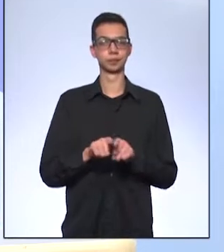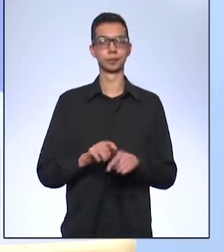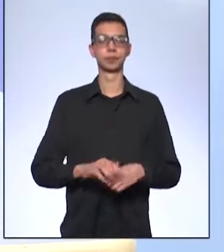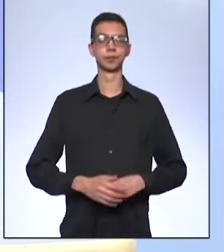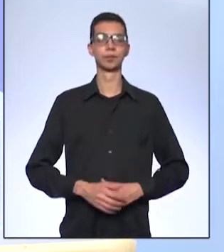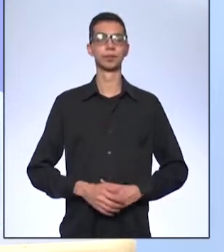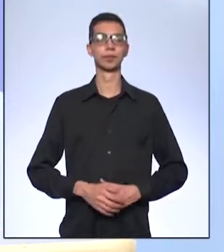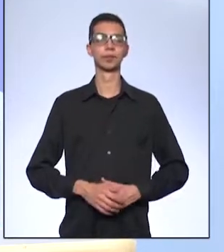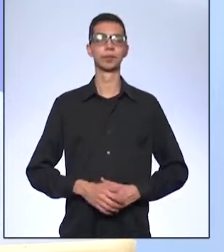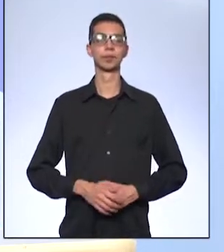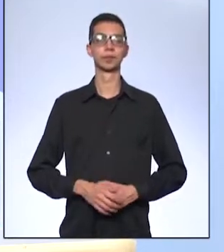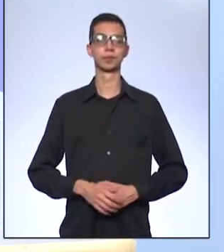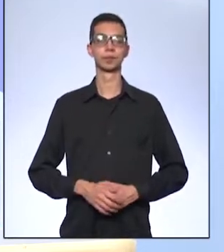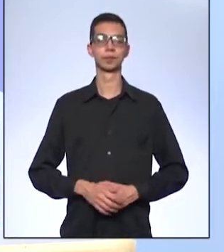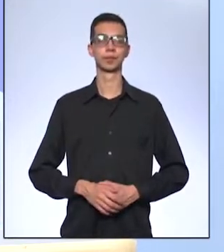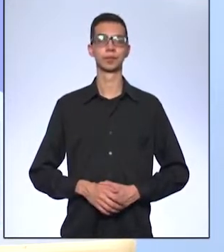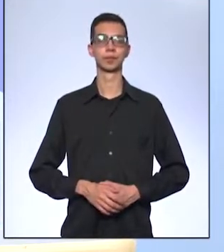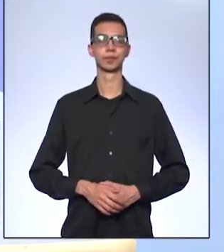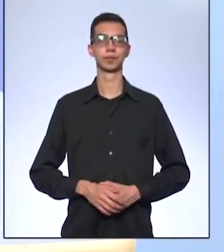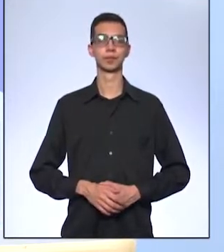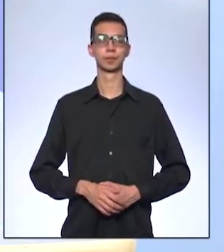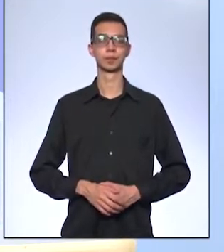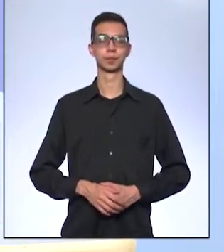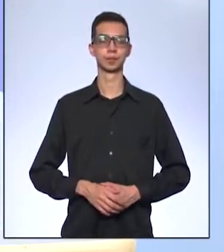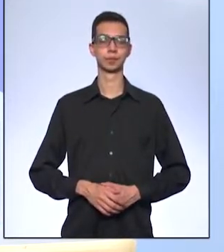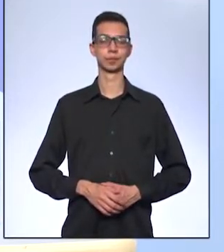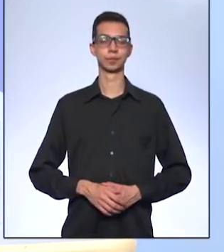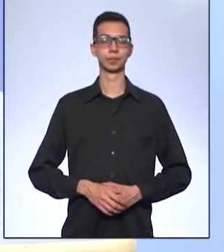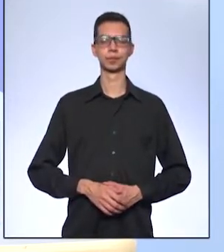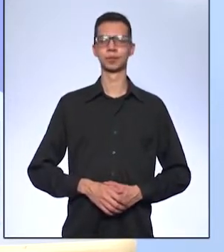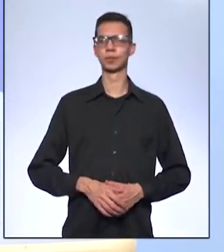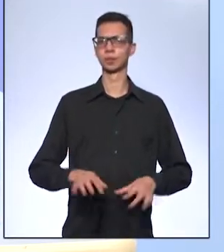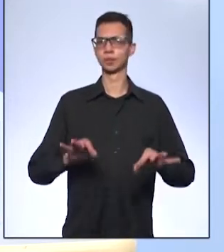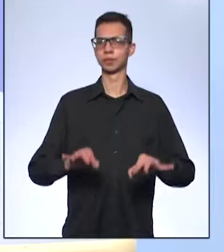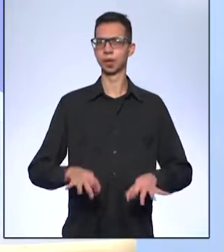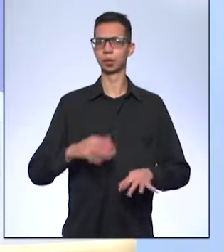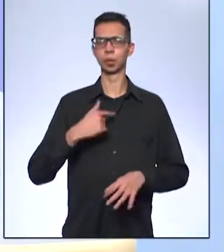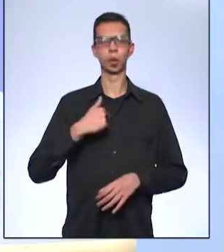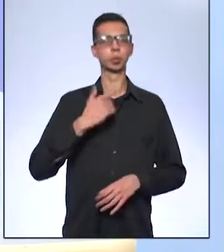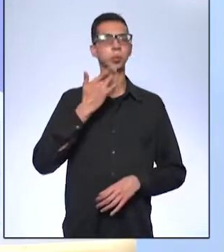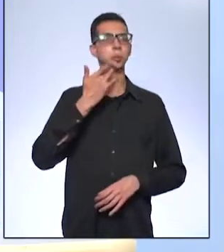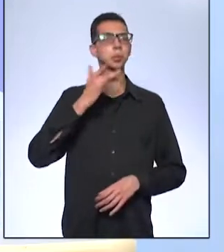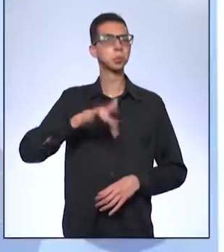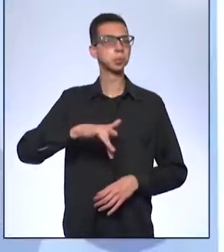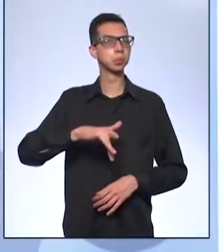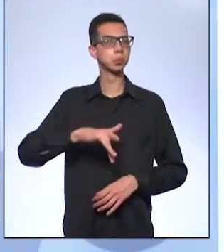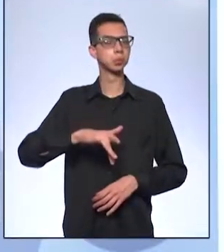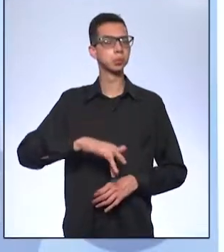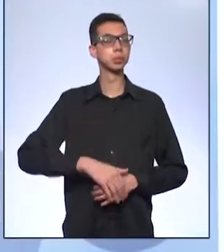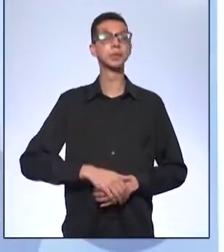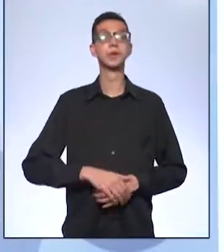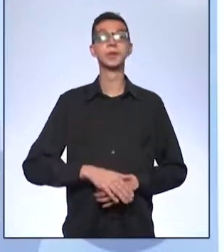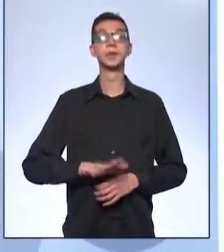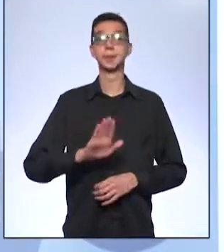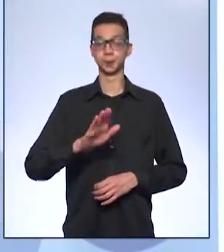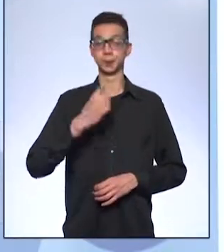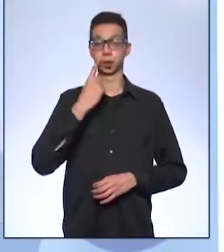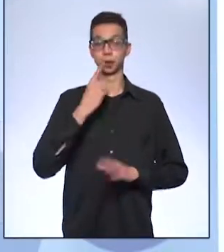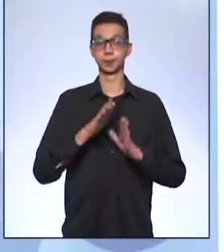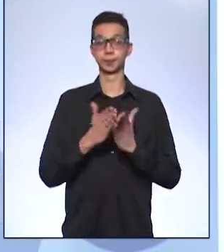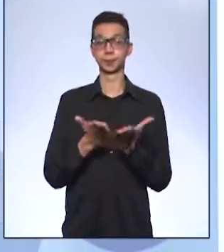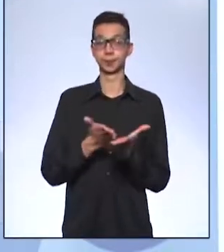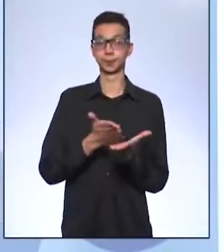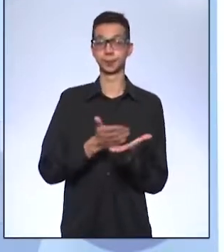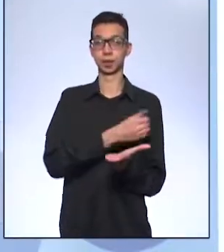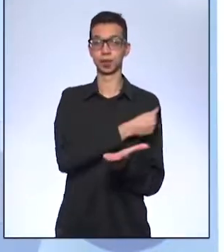330 watts. Será que é isso mesmo? I don't know. Então, vamos conferir agora. No caderno do aluno, a gente tem uma